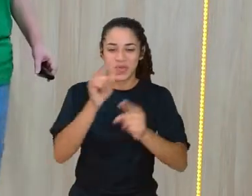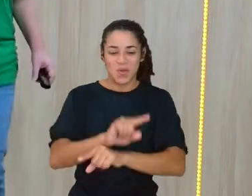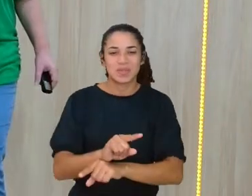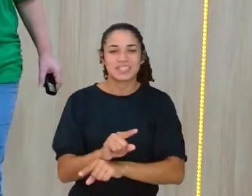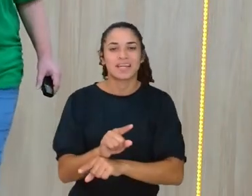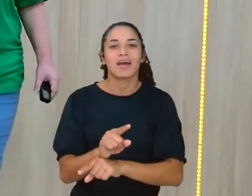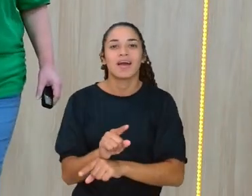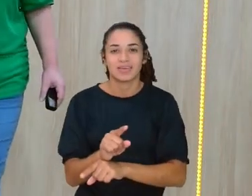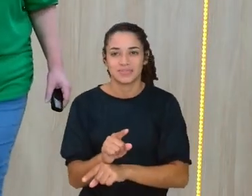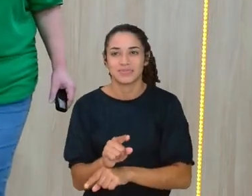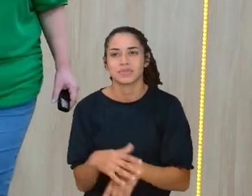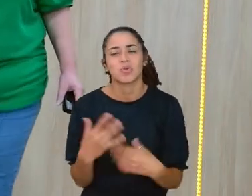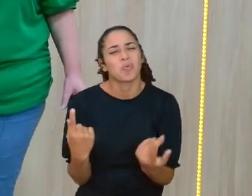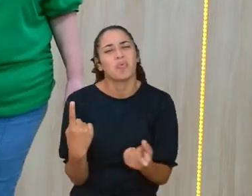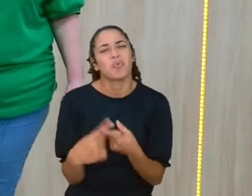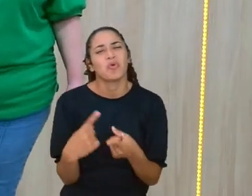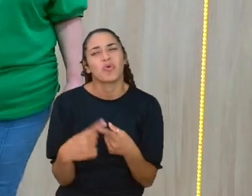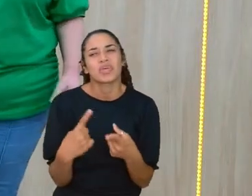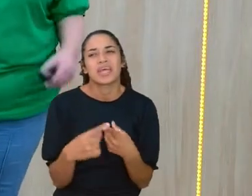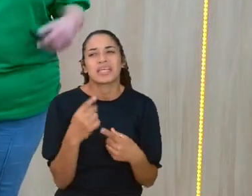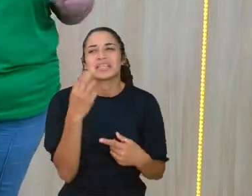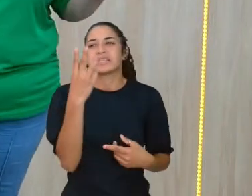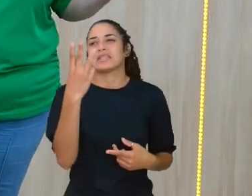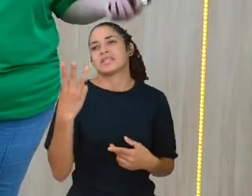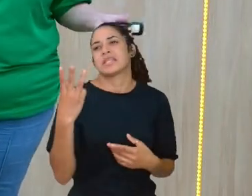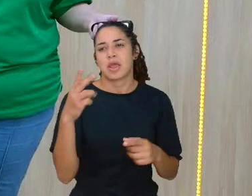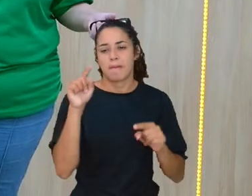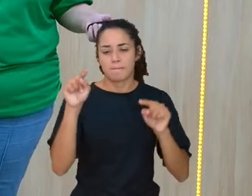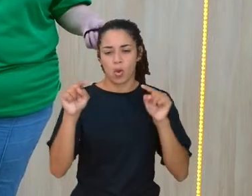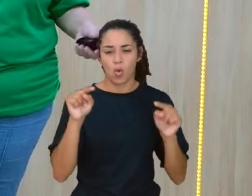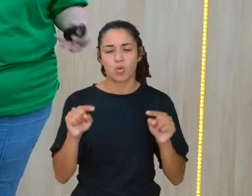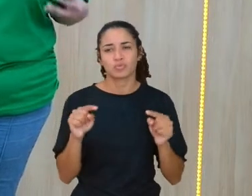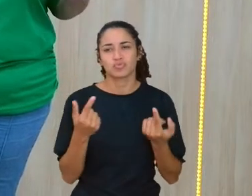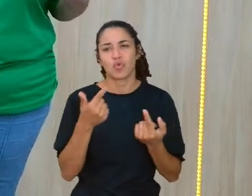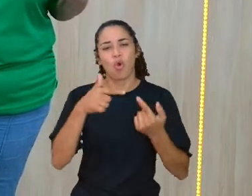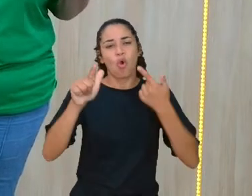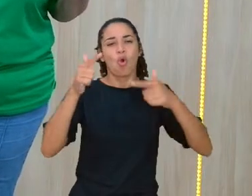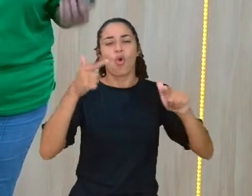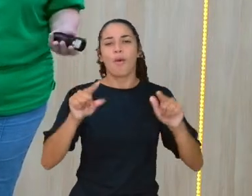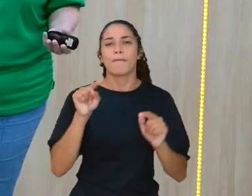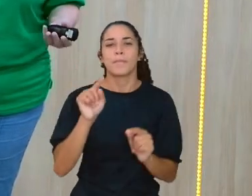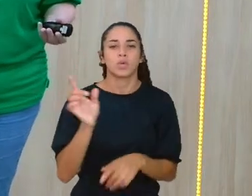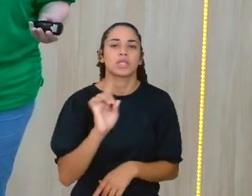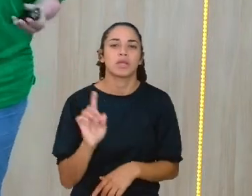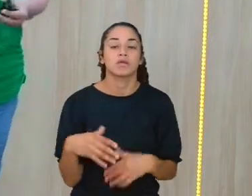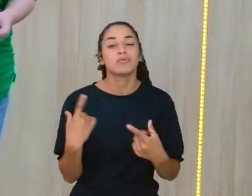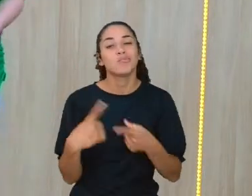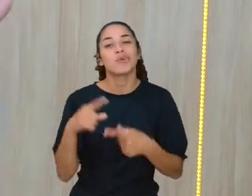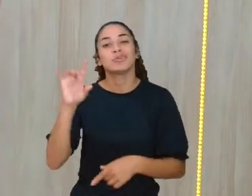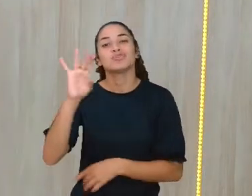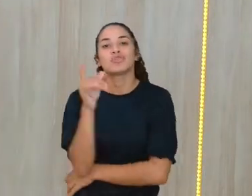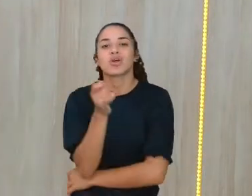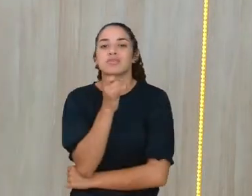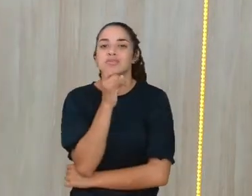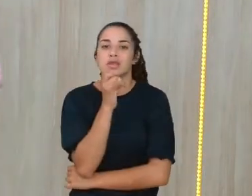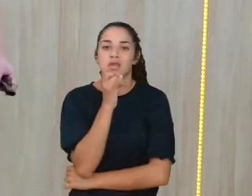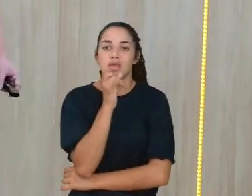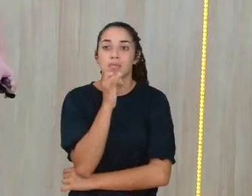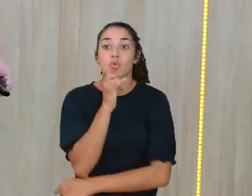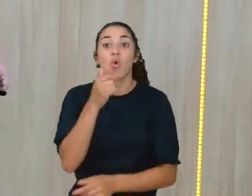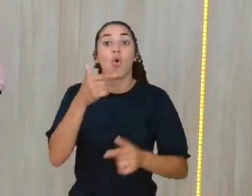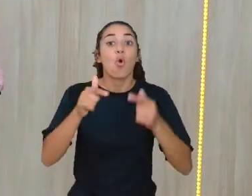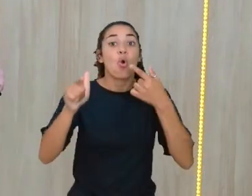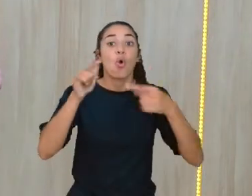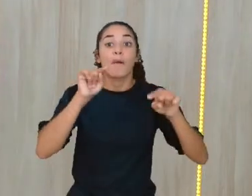senhora colocou 3 pontos e não colocou os outros pontos? Aqui é só um exemplo, pessoal. Todos os outros pontos